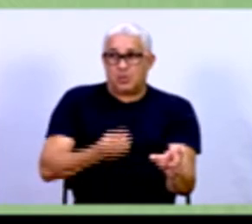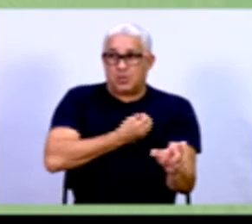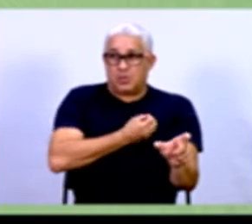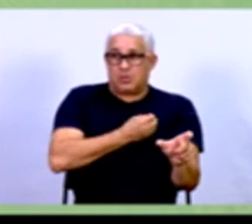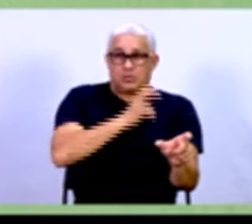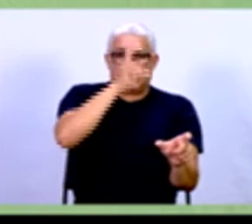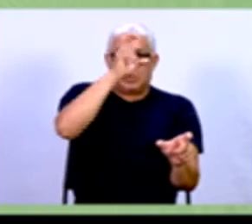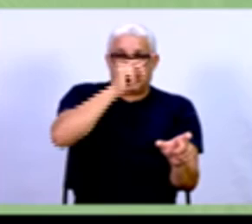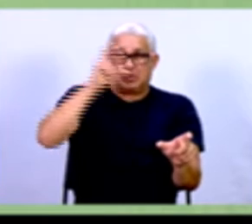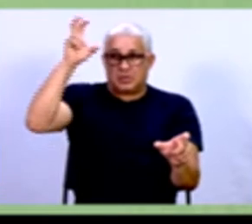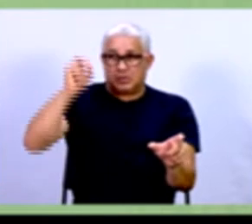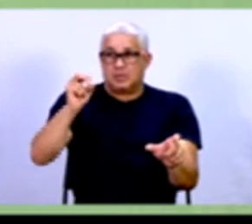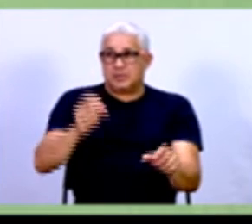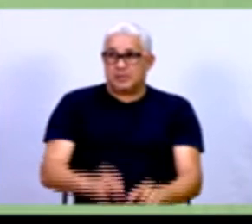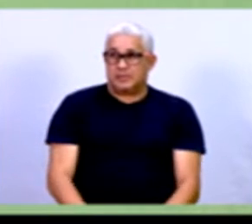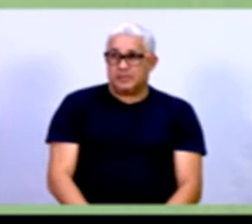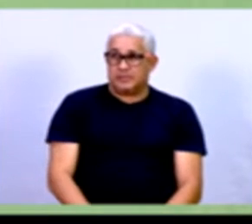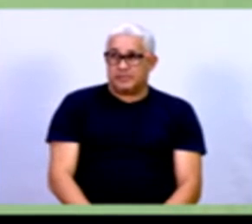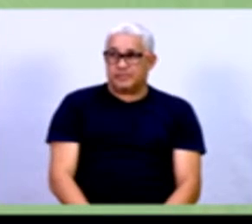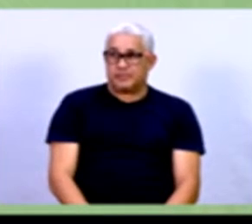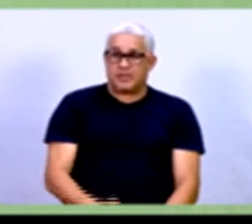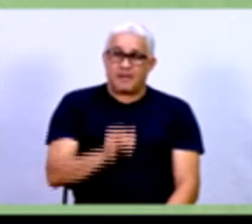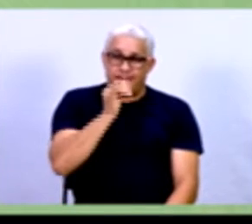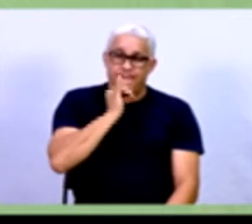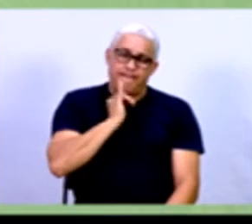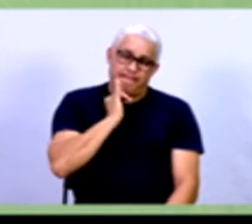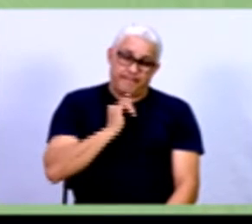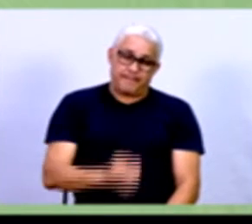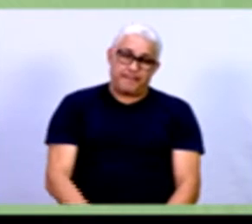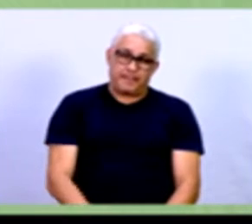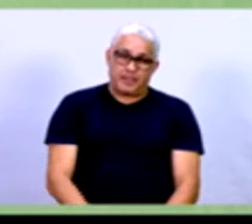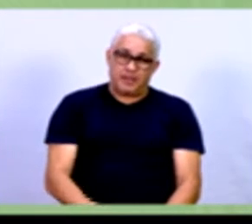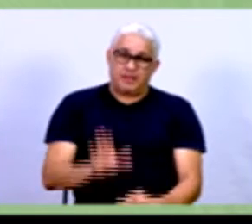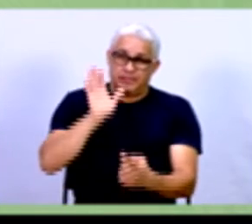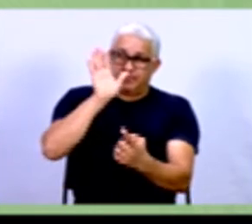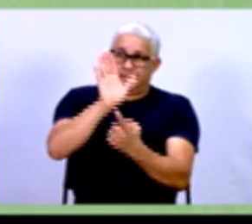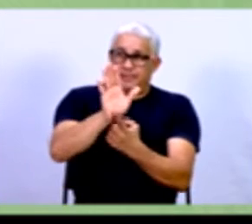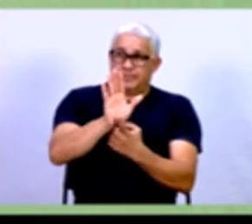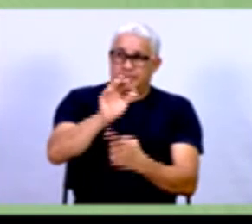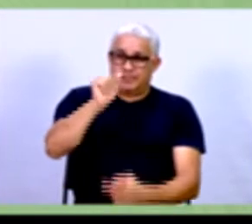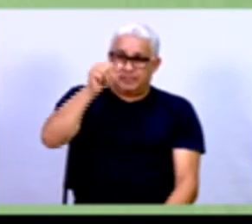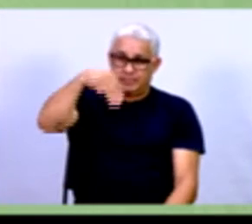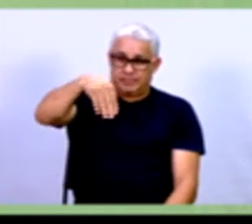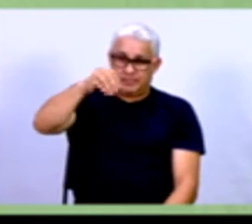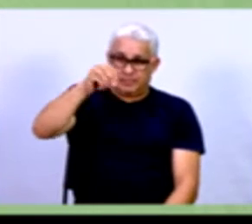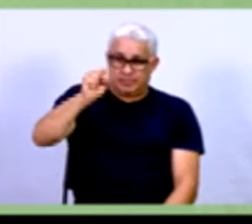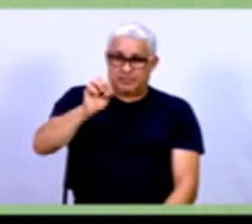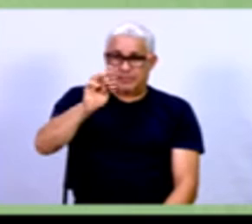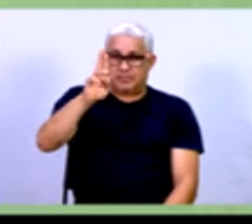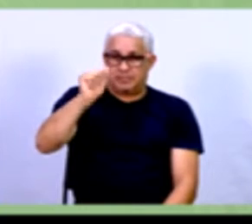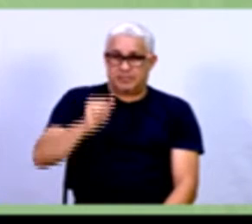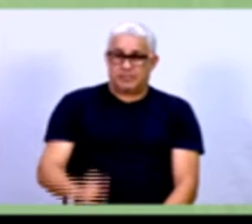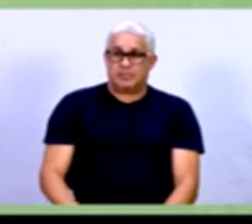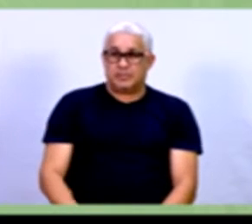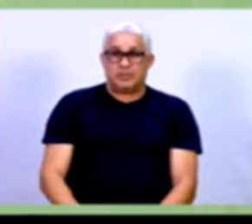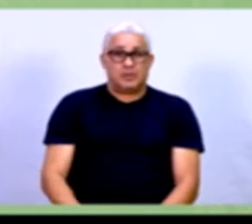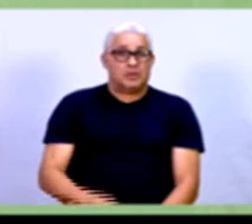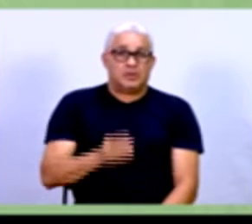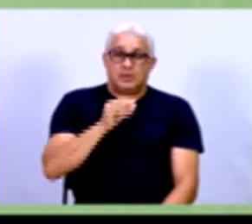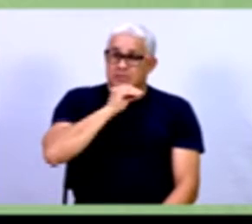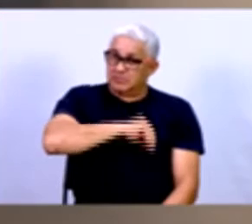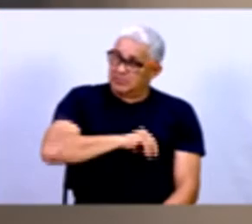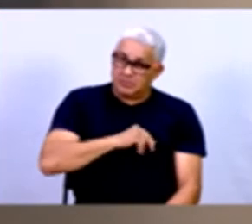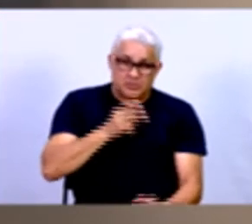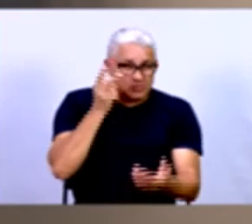50-50. Agora, vamos supor que vocês peguem uma amostra que as pessoas lá estão na mesma faixa de renda,